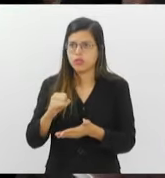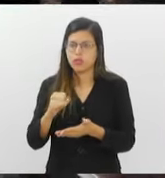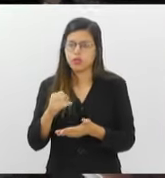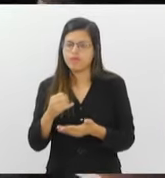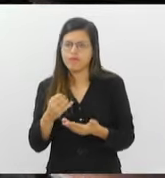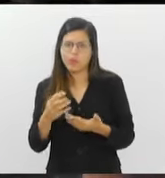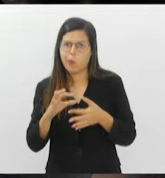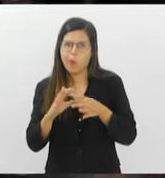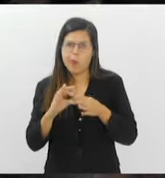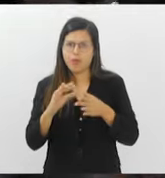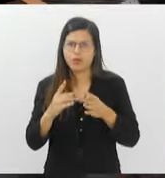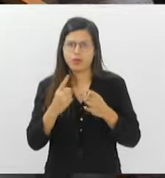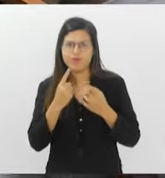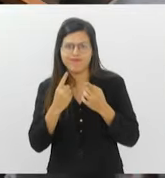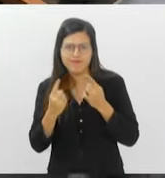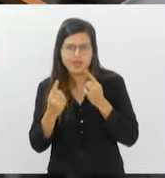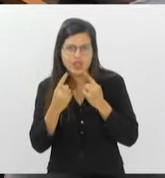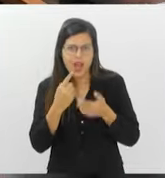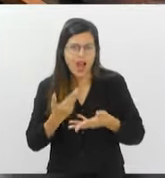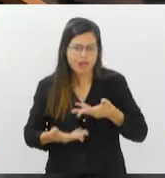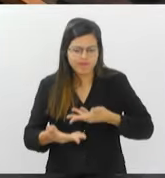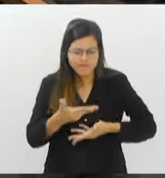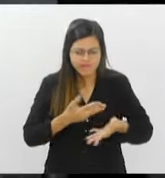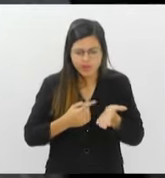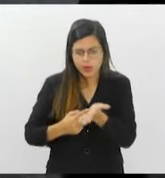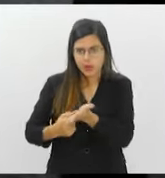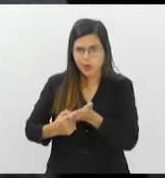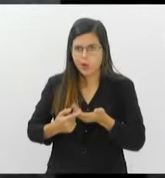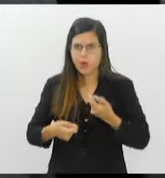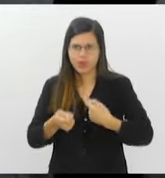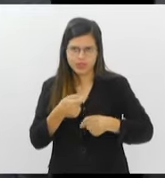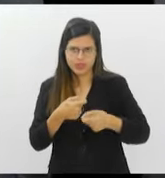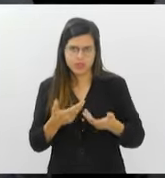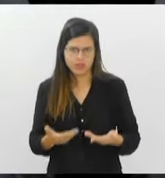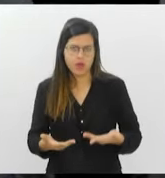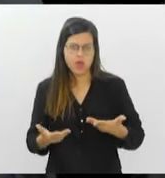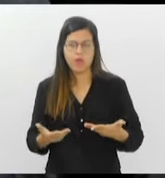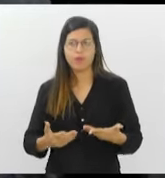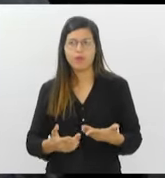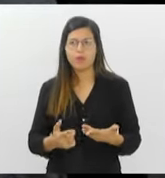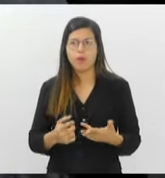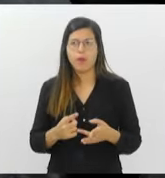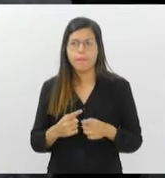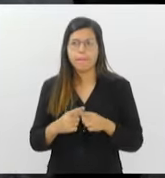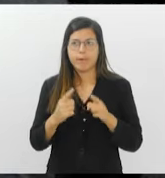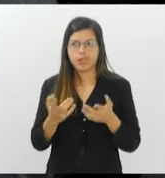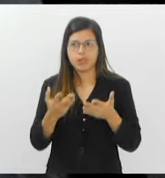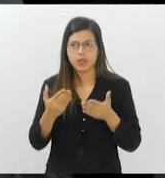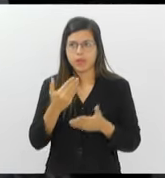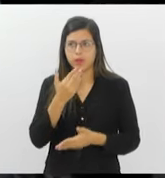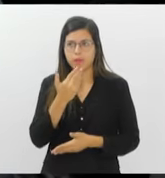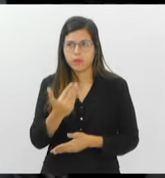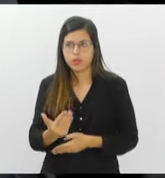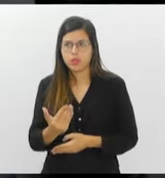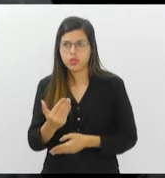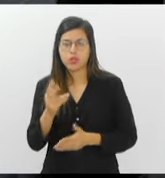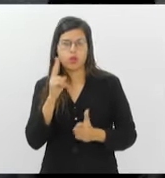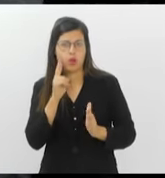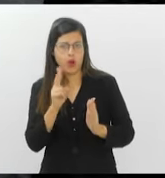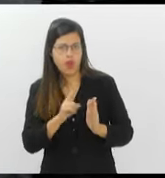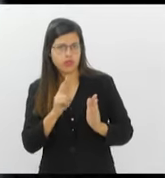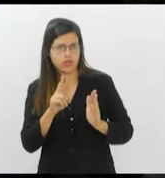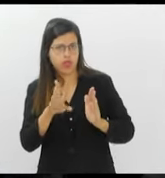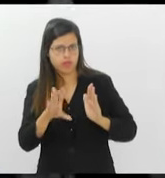permite a negociação, no melhor sentido da palavra, mas queria pedir aí para que olhasse essa emenda